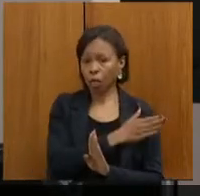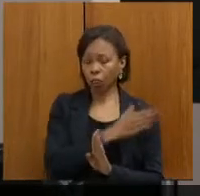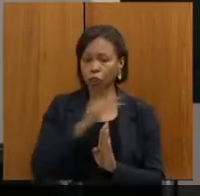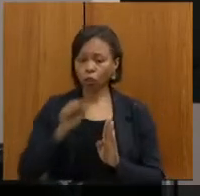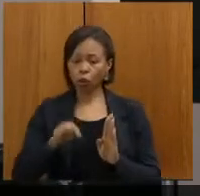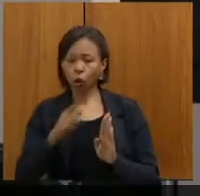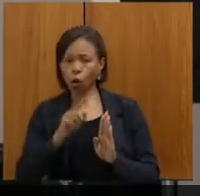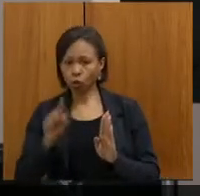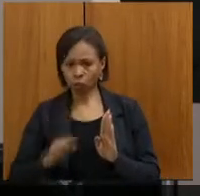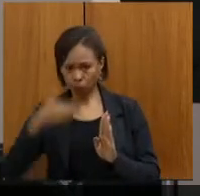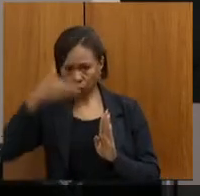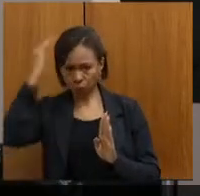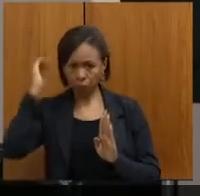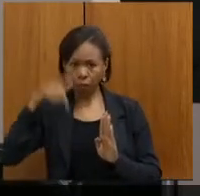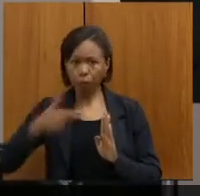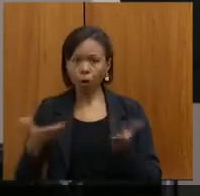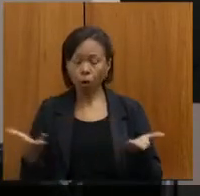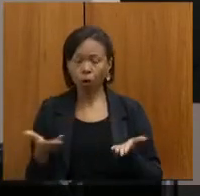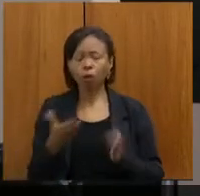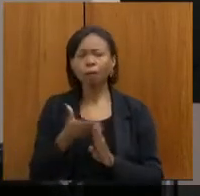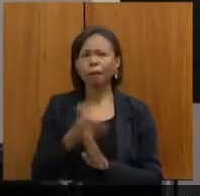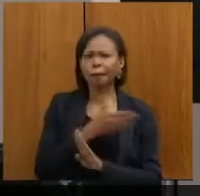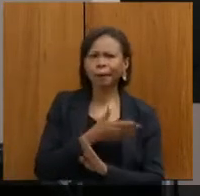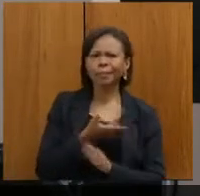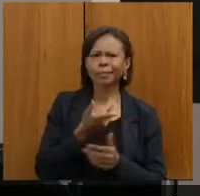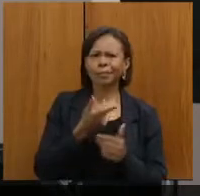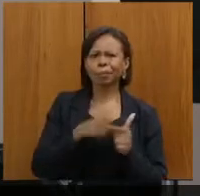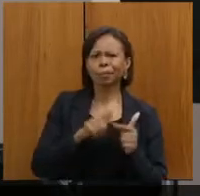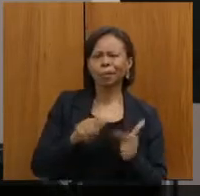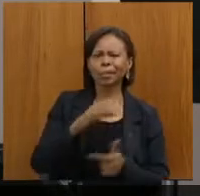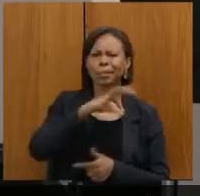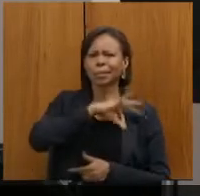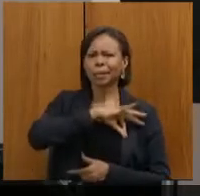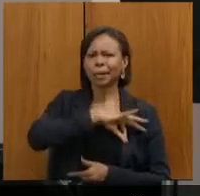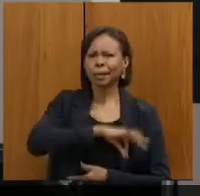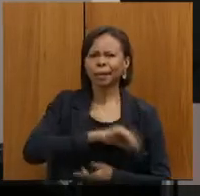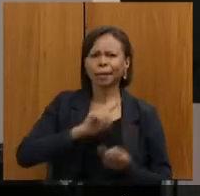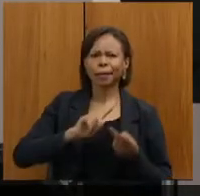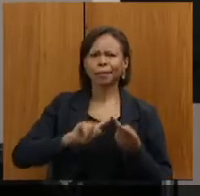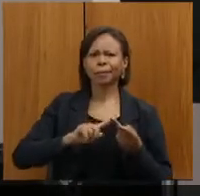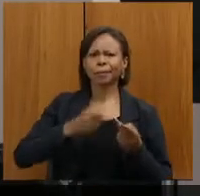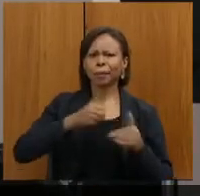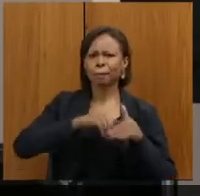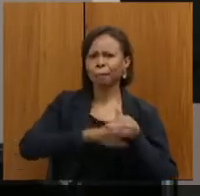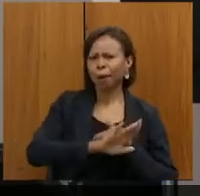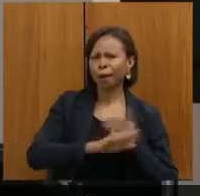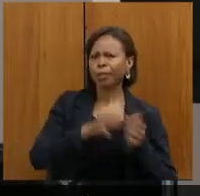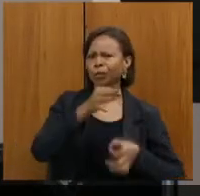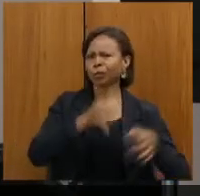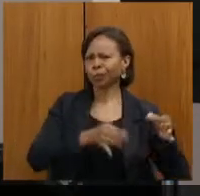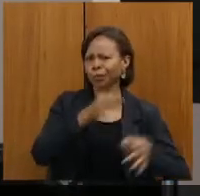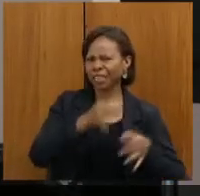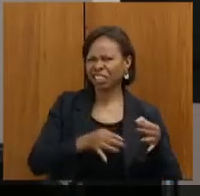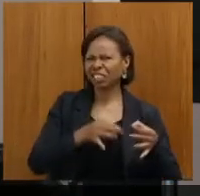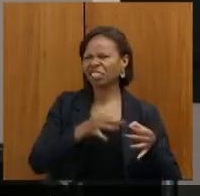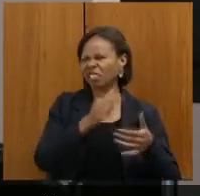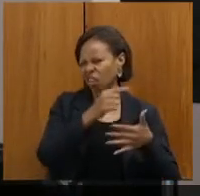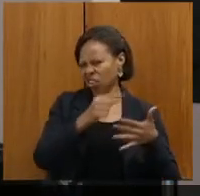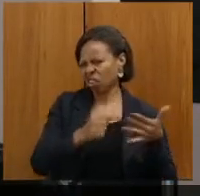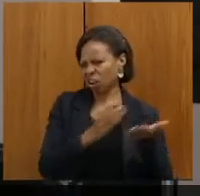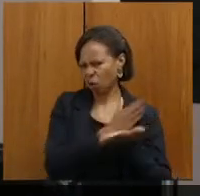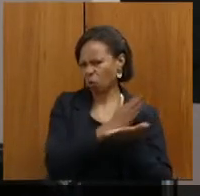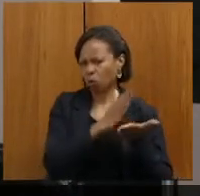Zema principalmente em relação a salários depósitos judiciais só para citar alguns que